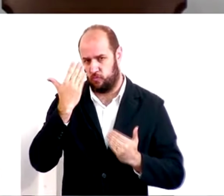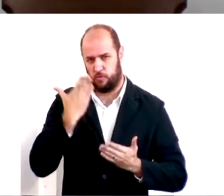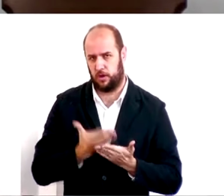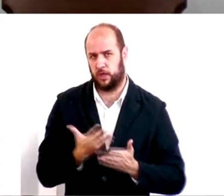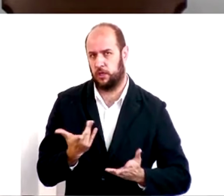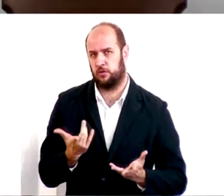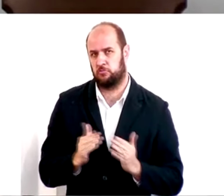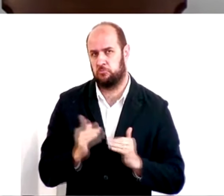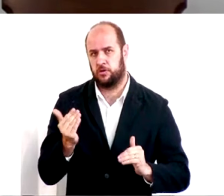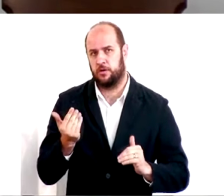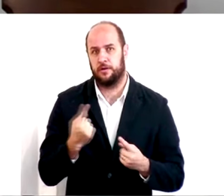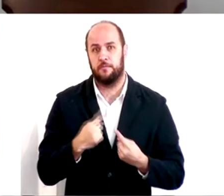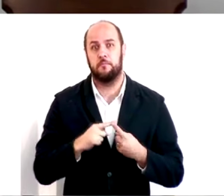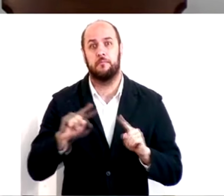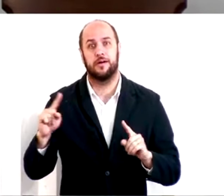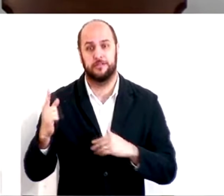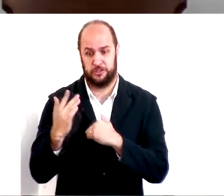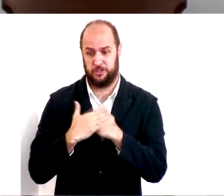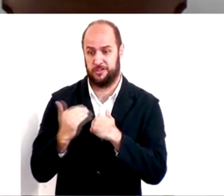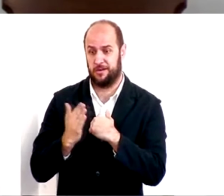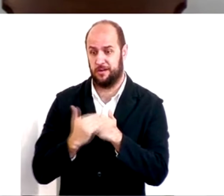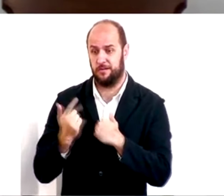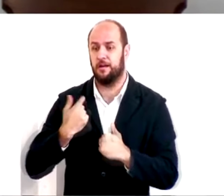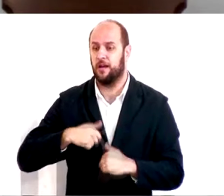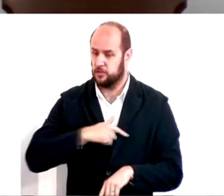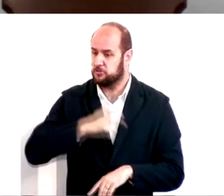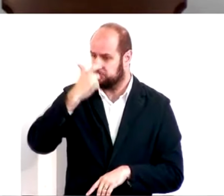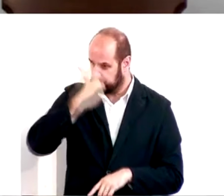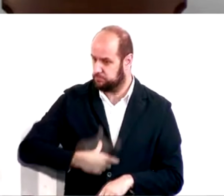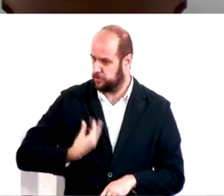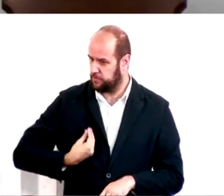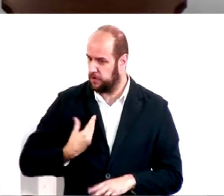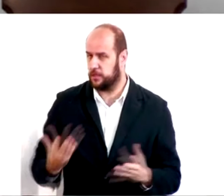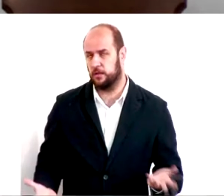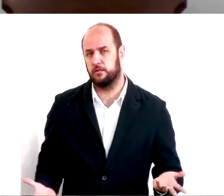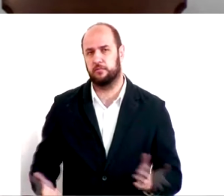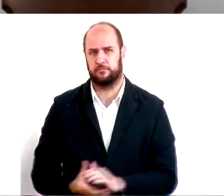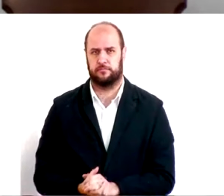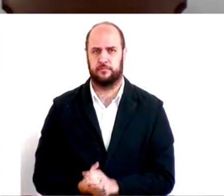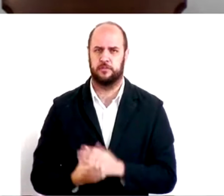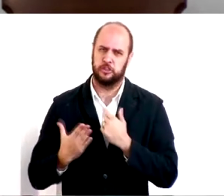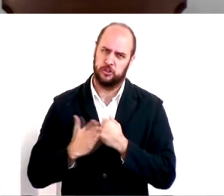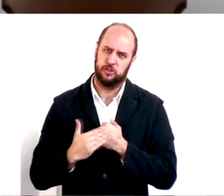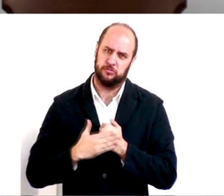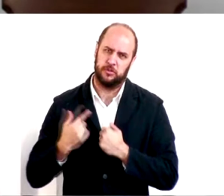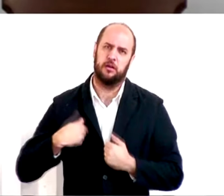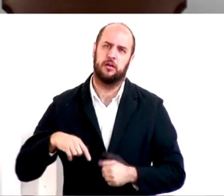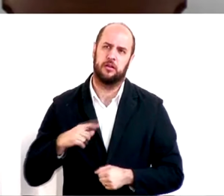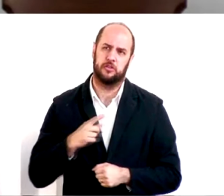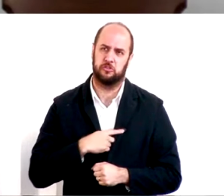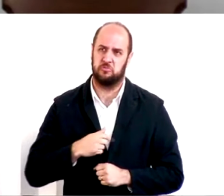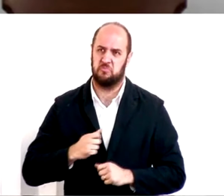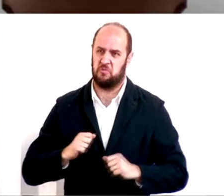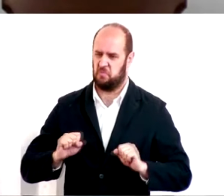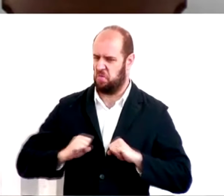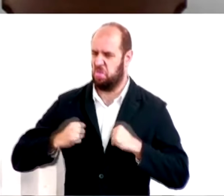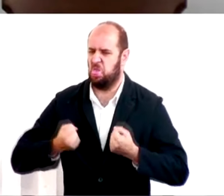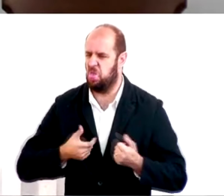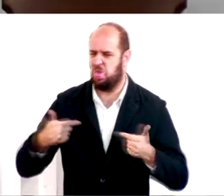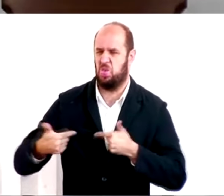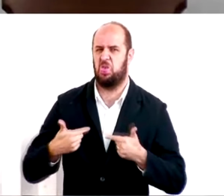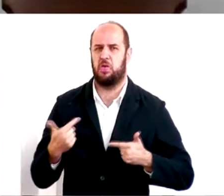mas somos chamados a sermos bons cidadãos. Não somos chamados a sermos insurgentes. E